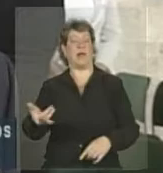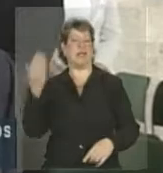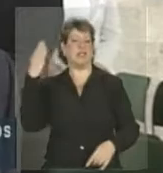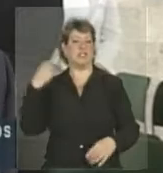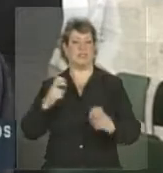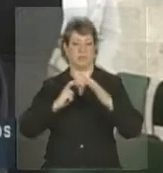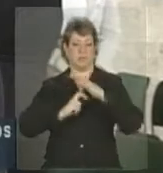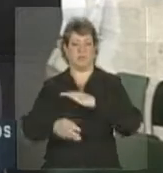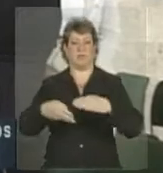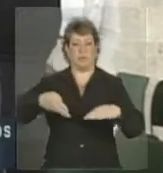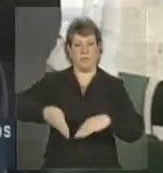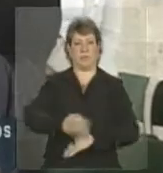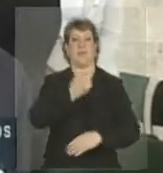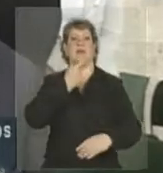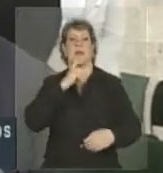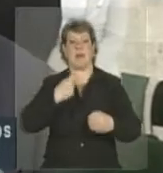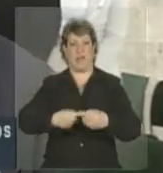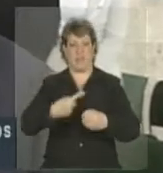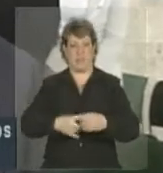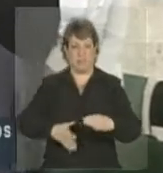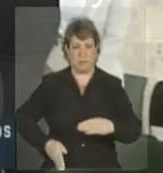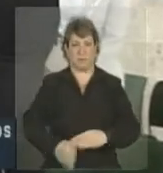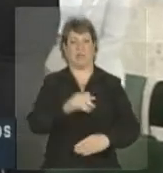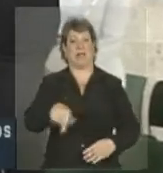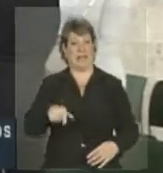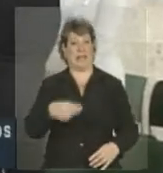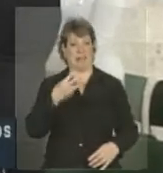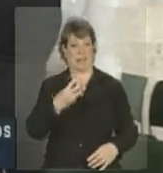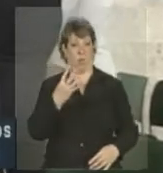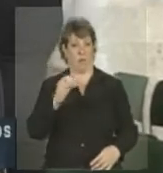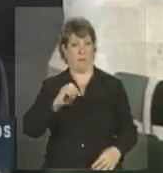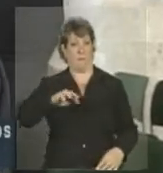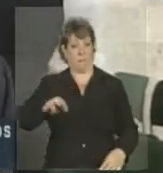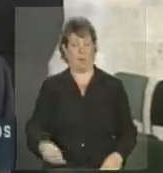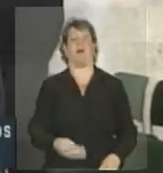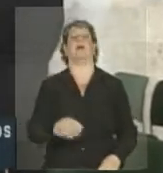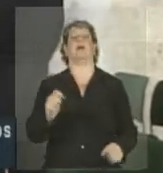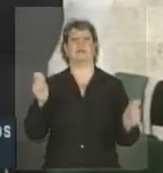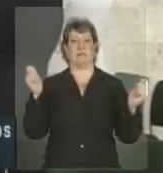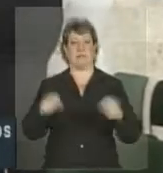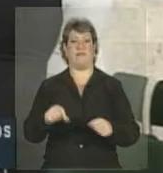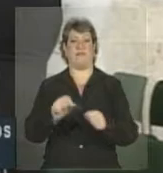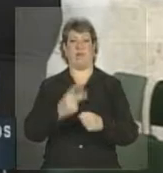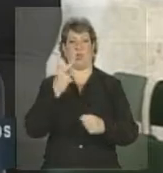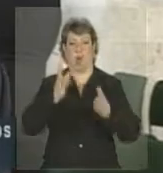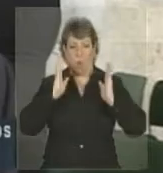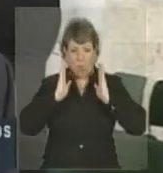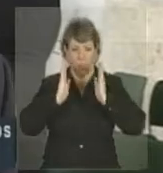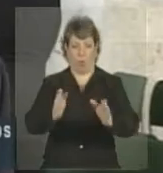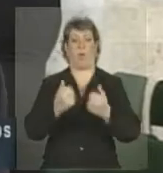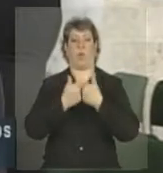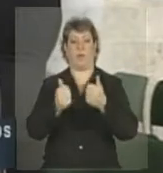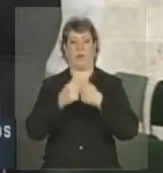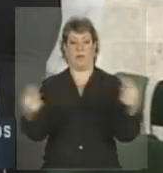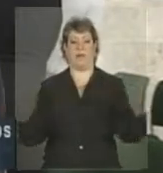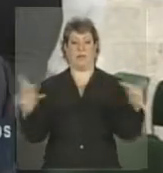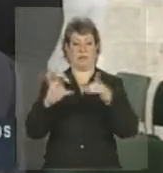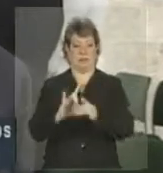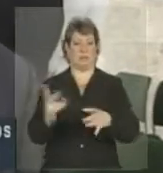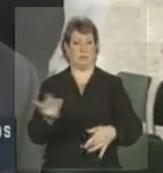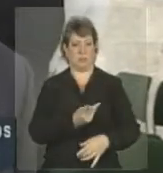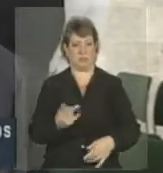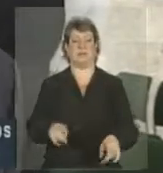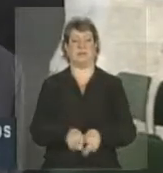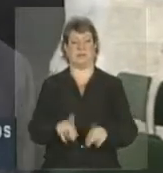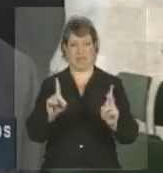passava dentro de Campinas. Os 340 é suficiente para a instalação desses dois corredores e da interligação entre eles,